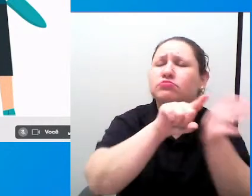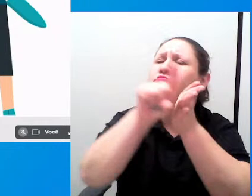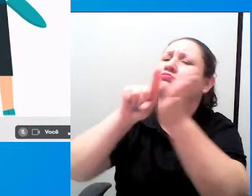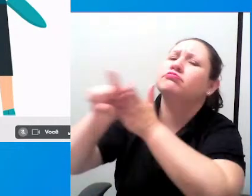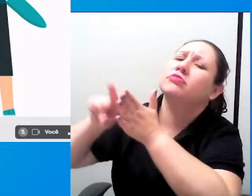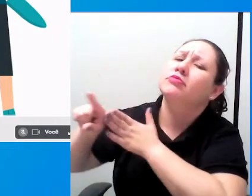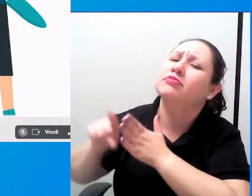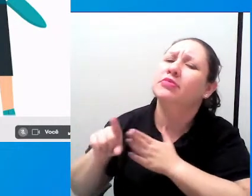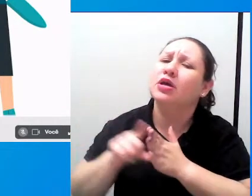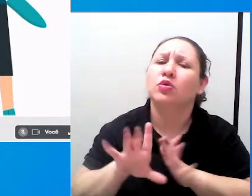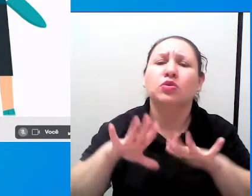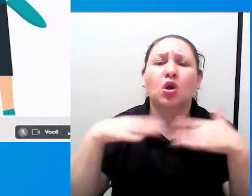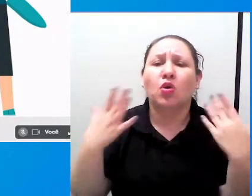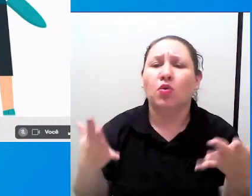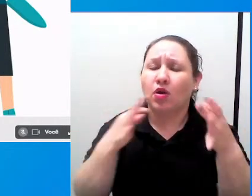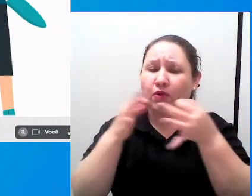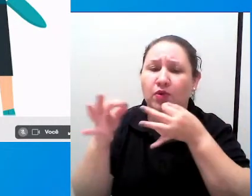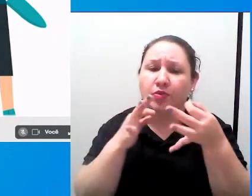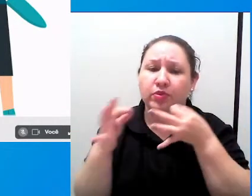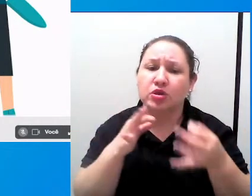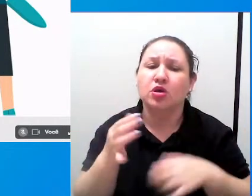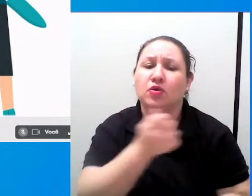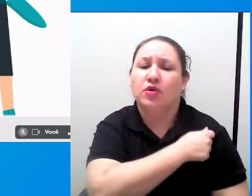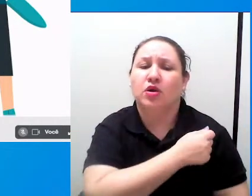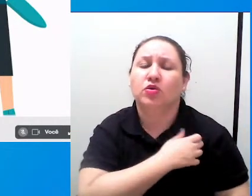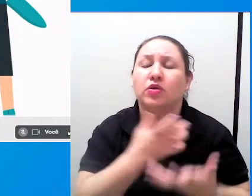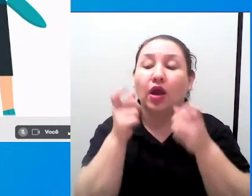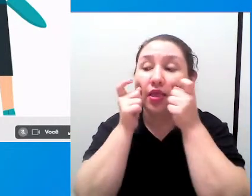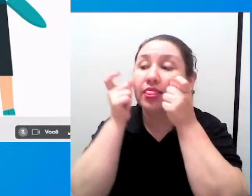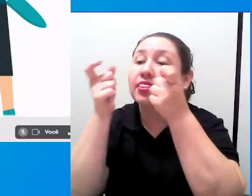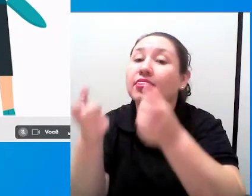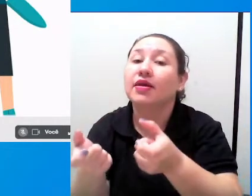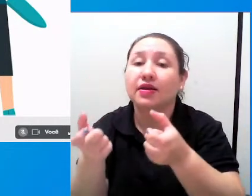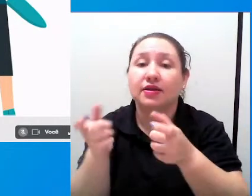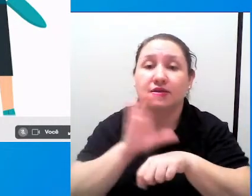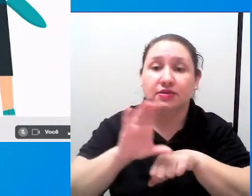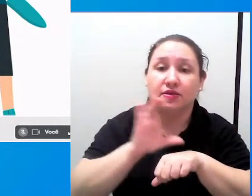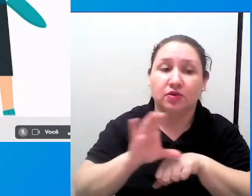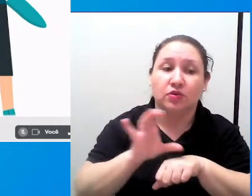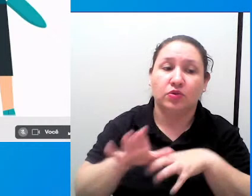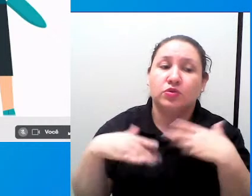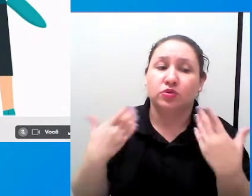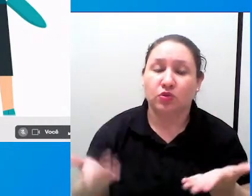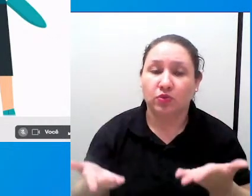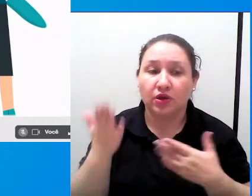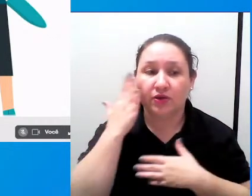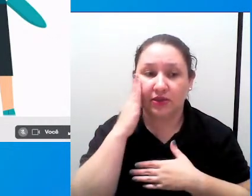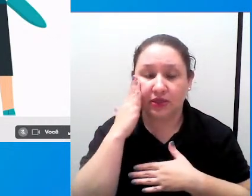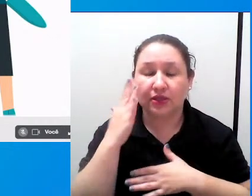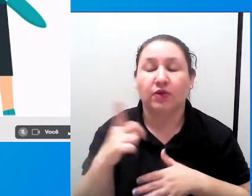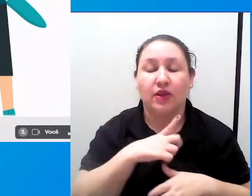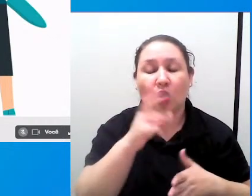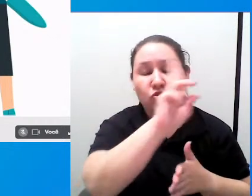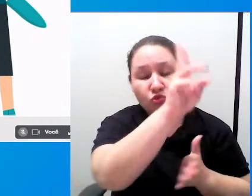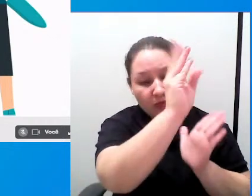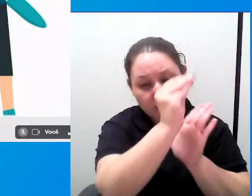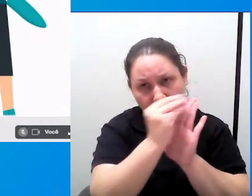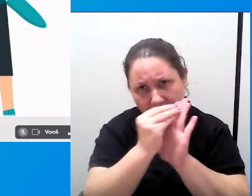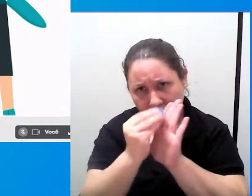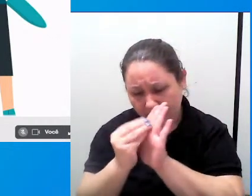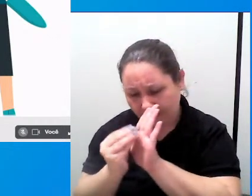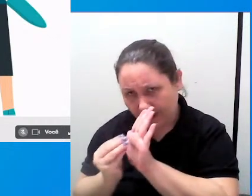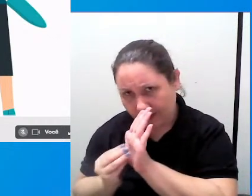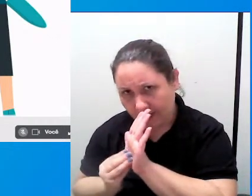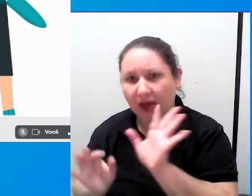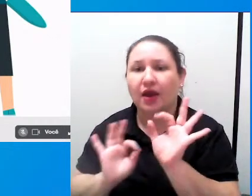atividades, qual a ação de extensão que os estudantes têm interesse de participar no próximo semestre. A gente passa uma lista e aí